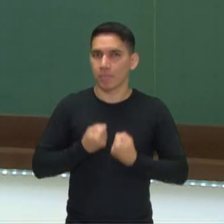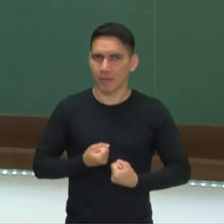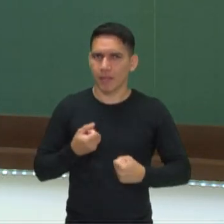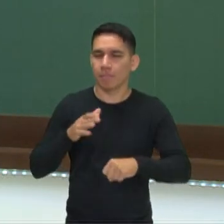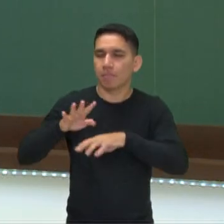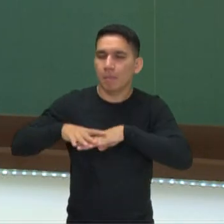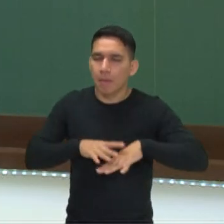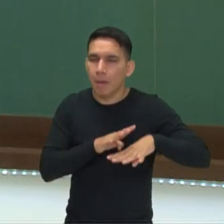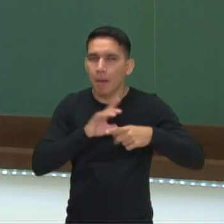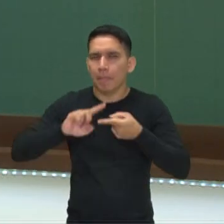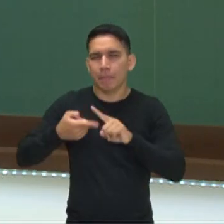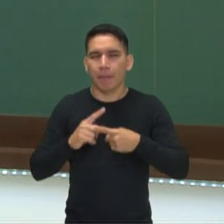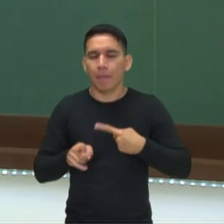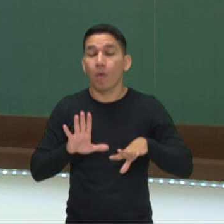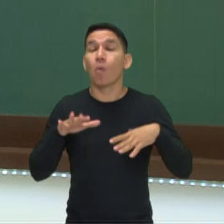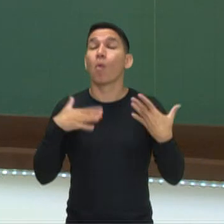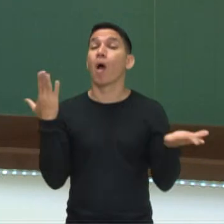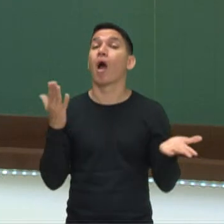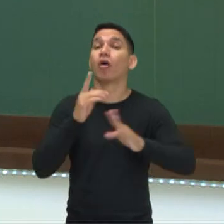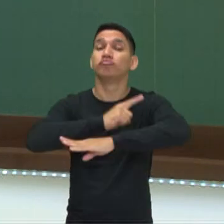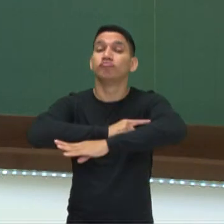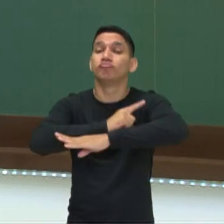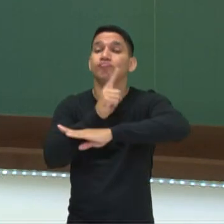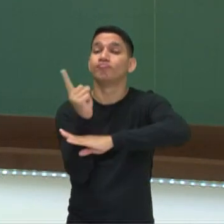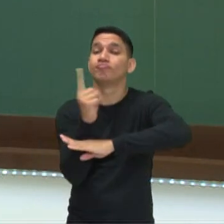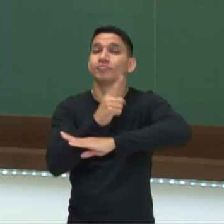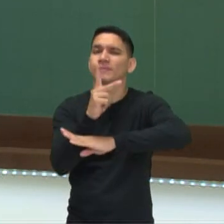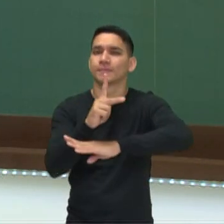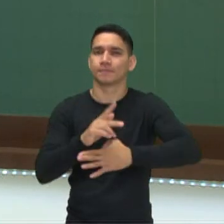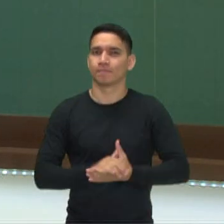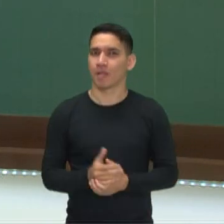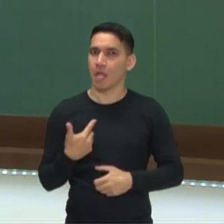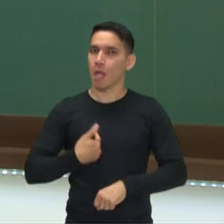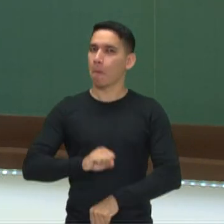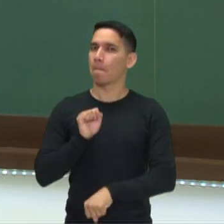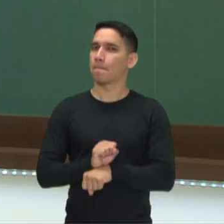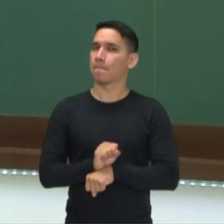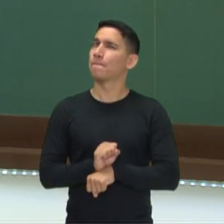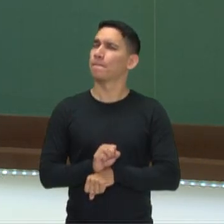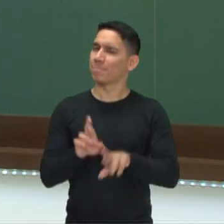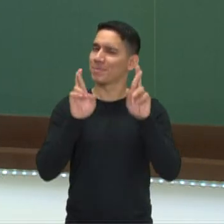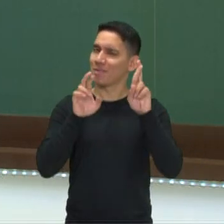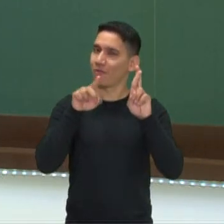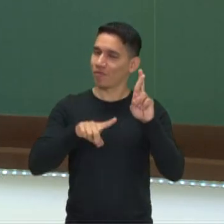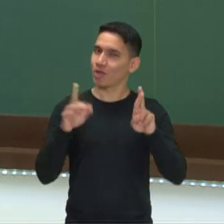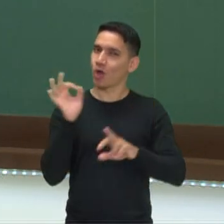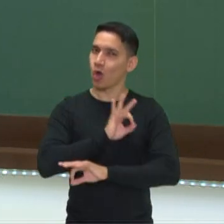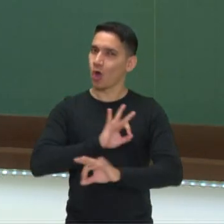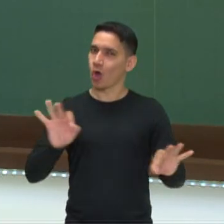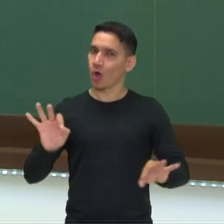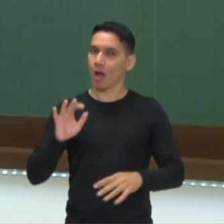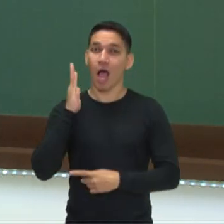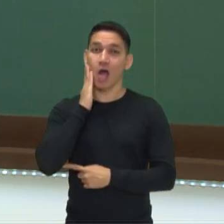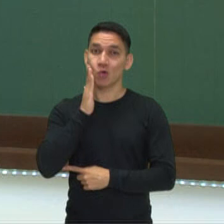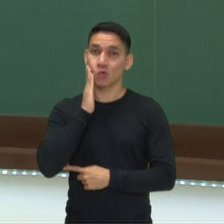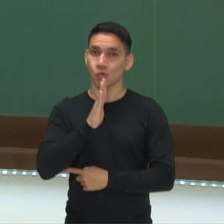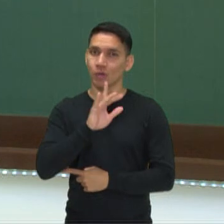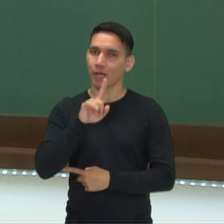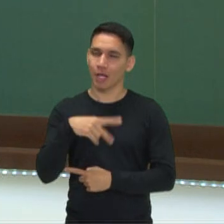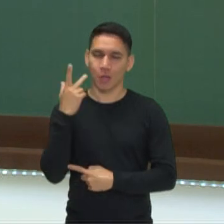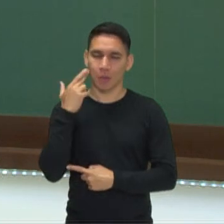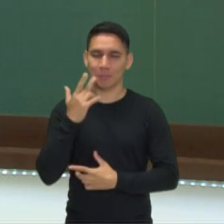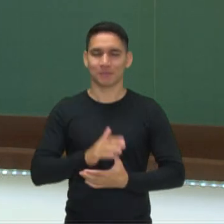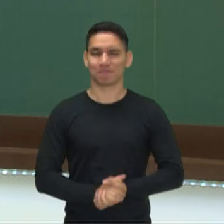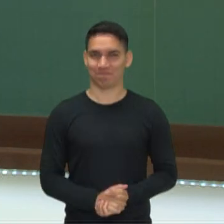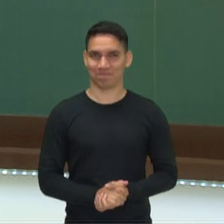sua conta para dar uma olhada em que área você está. Vou ficar aqui, ó, torcendo para você estar na área azul, que é o peso